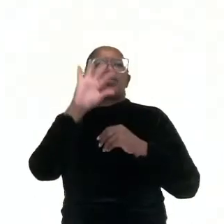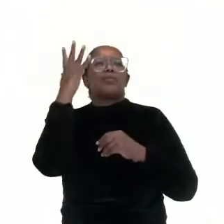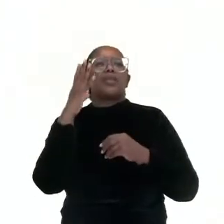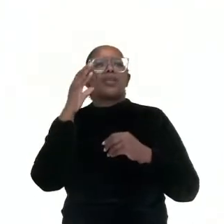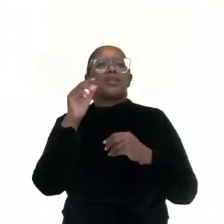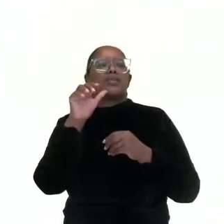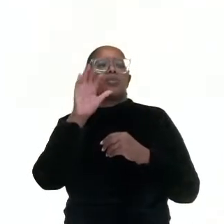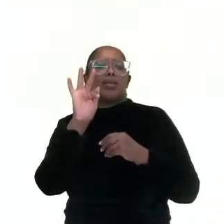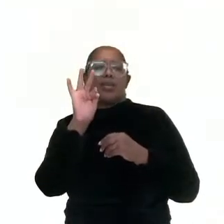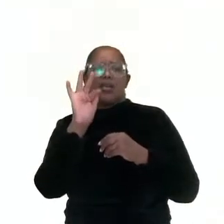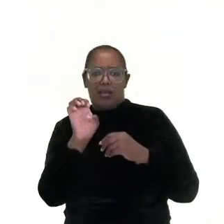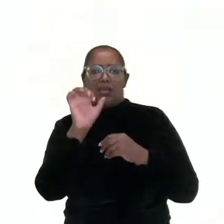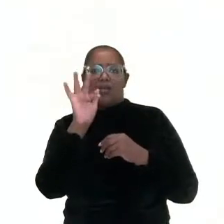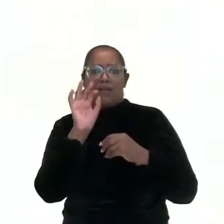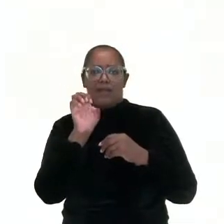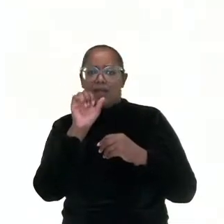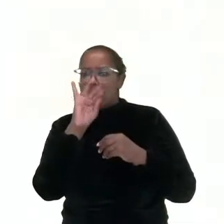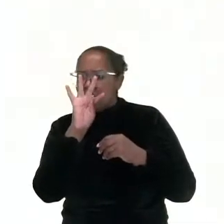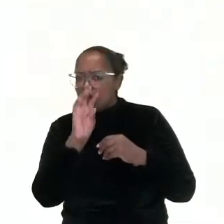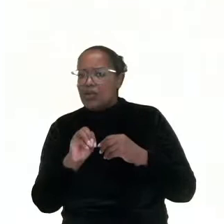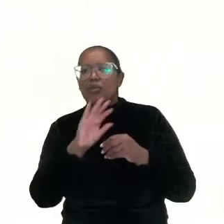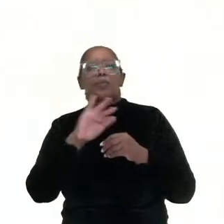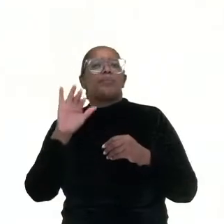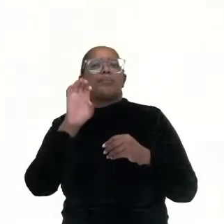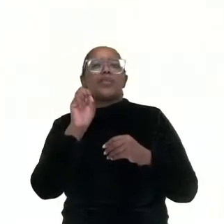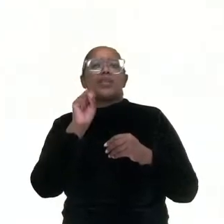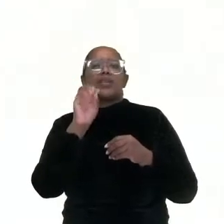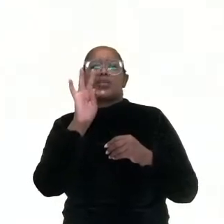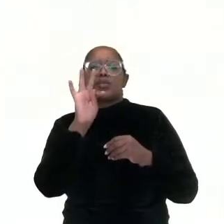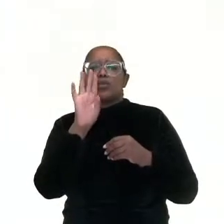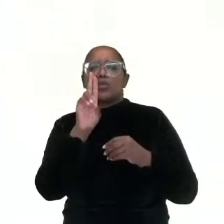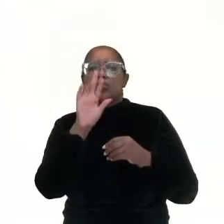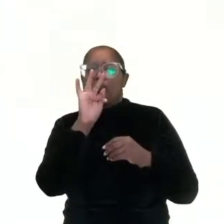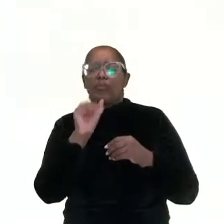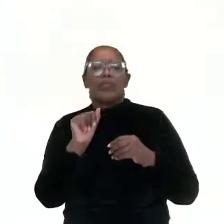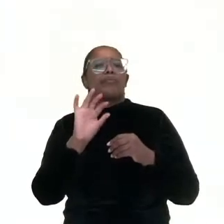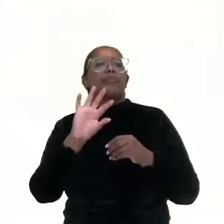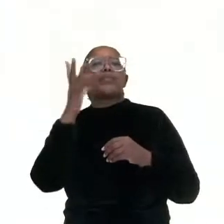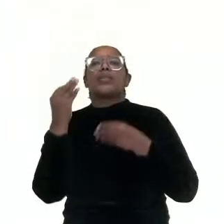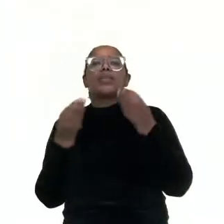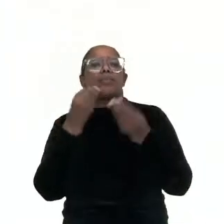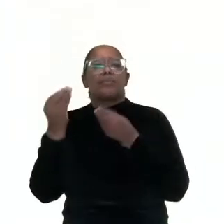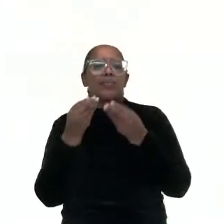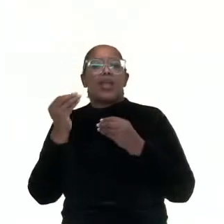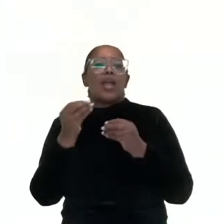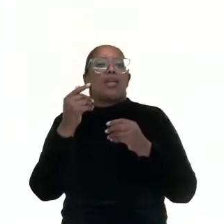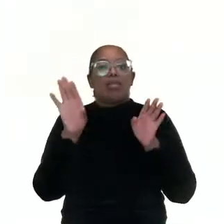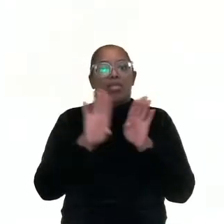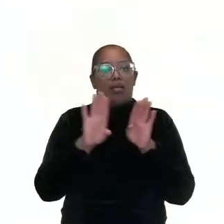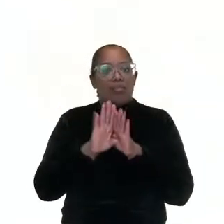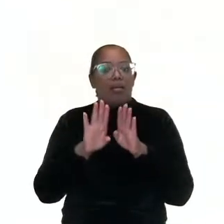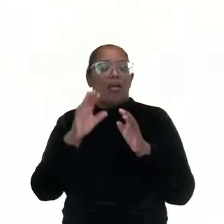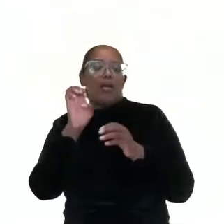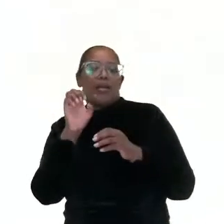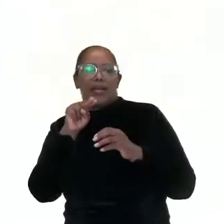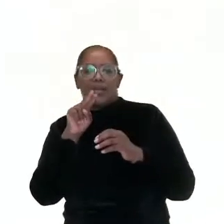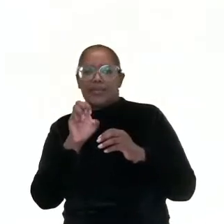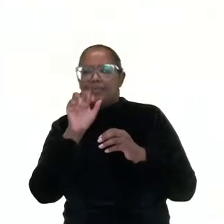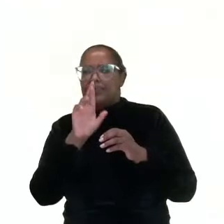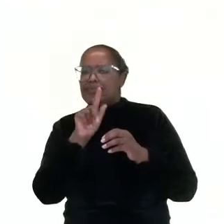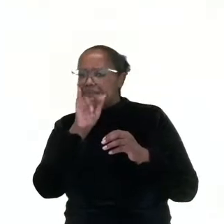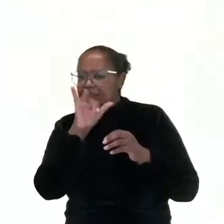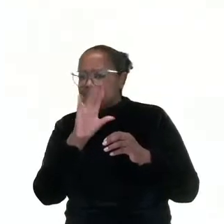meio da queima de combustíveis fósseis, assim como a madeira e os restos vegetais. Então, toda vez que eu tenho uma queima, uma combustão, eu tenho a formação